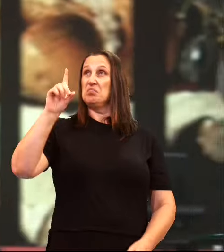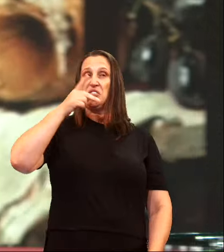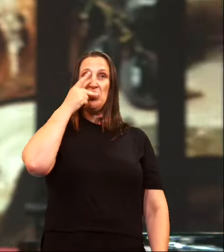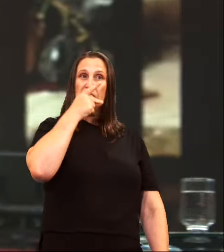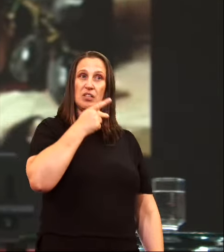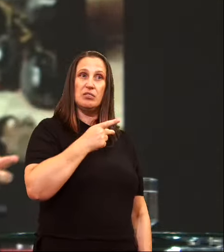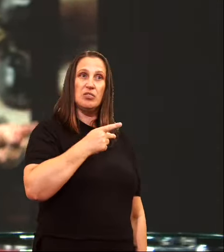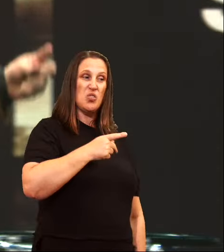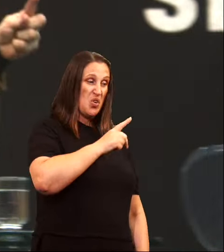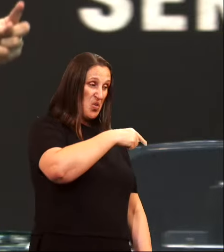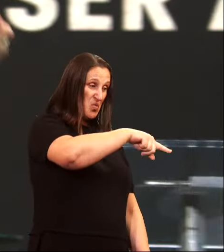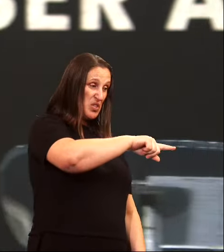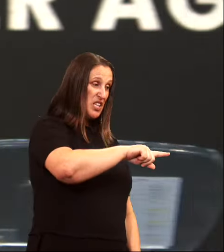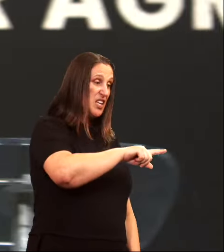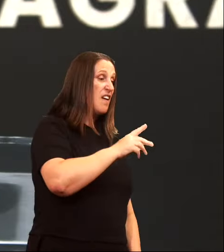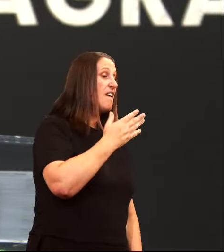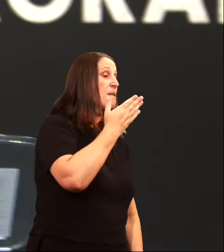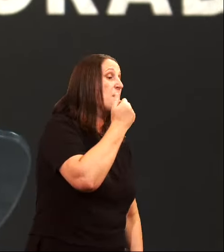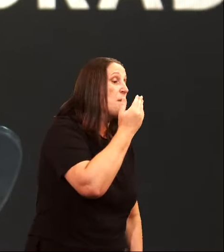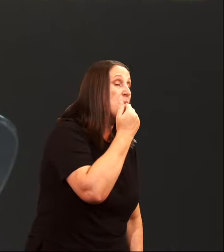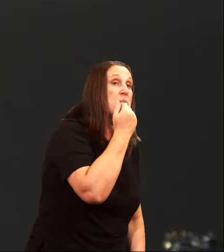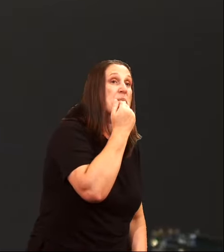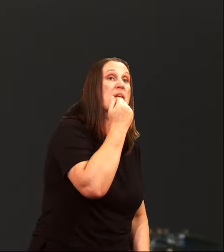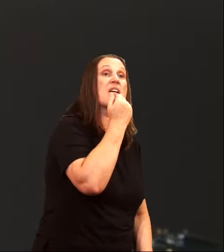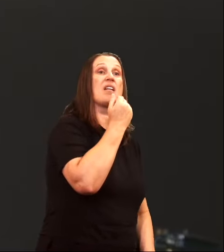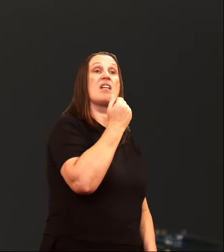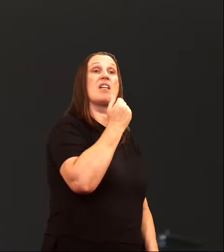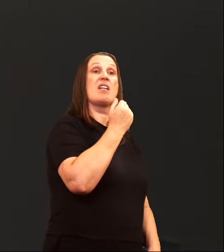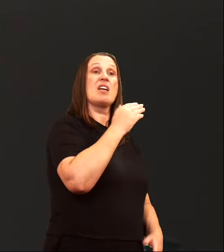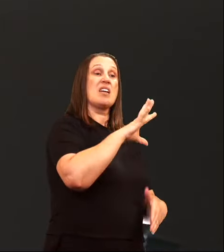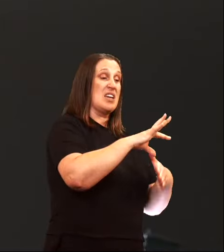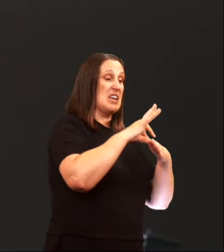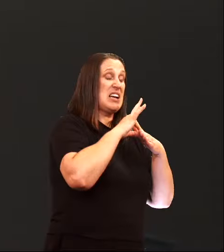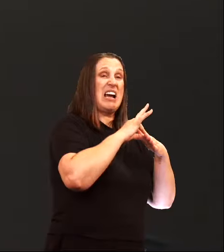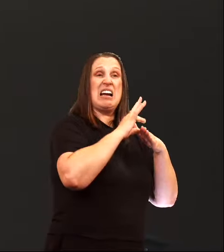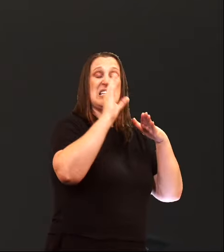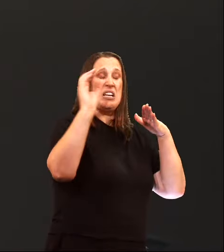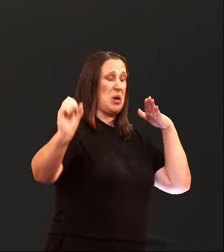vão comer carne até sair pelo nariz.